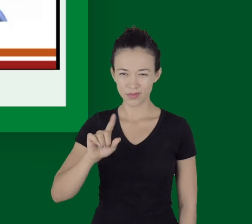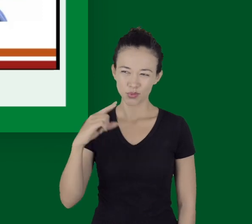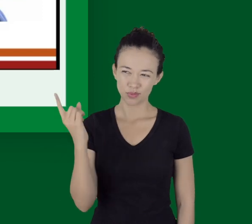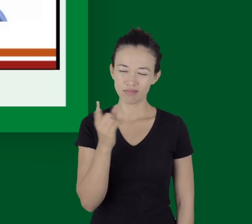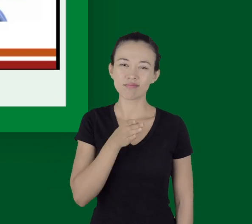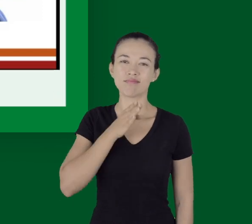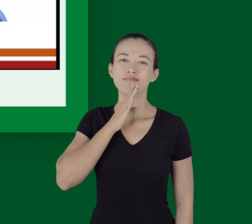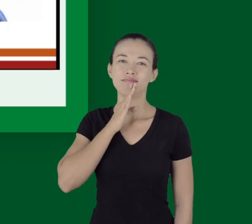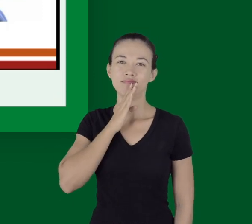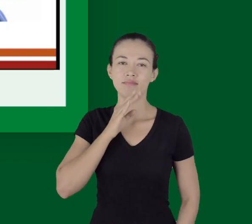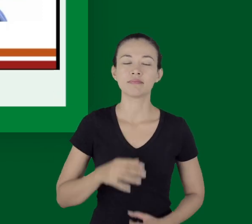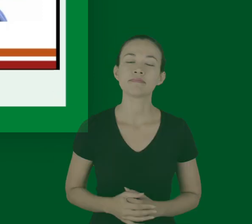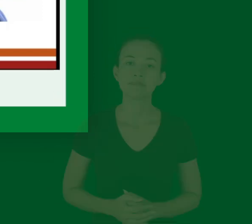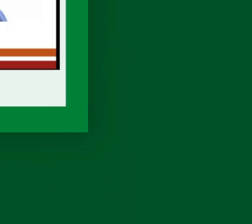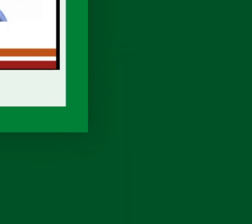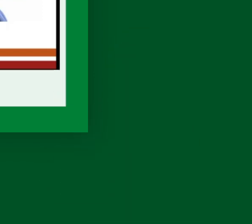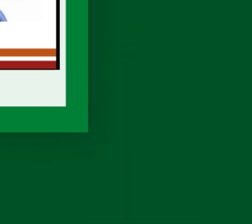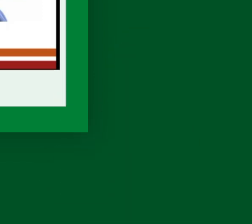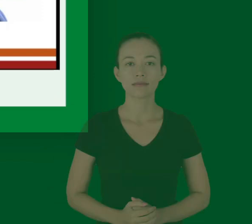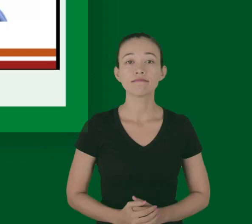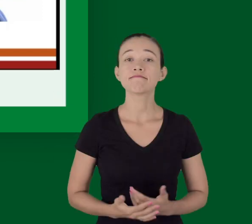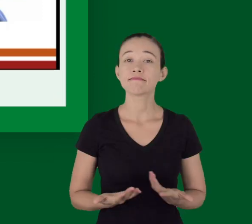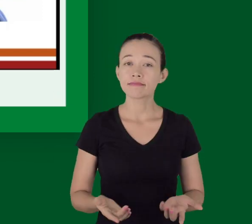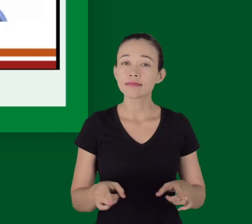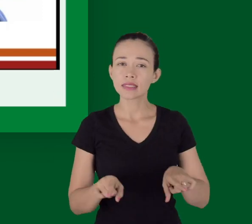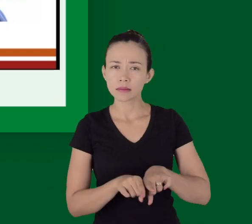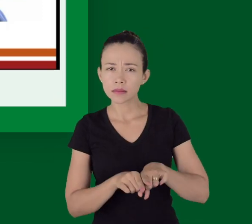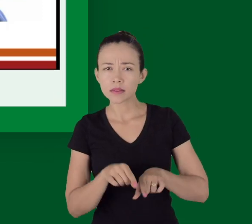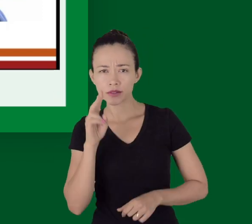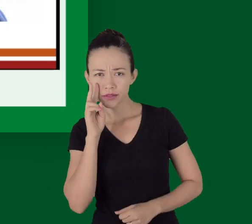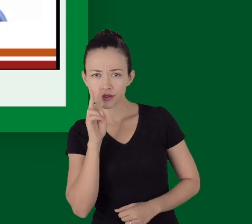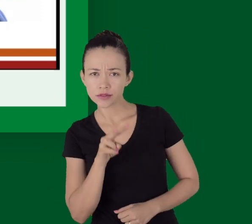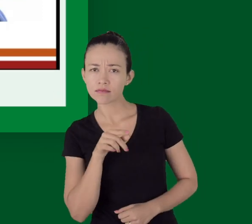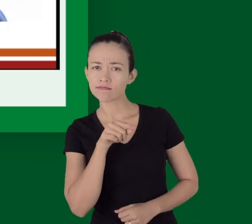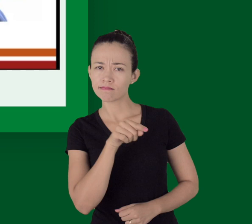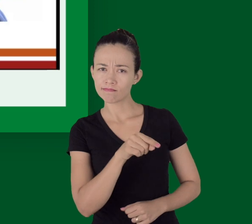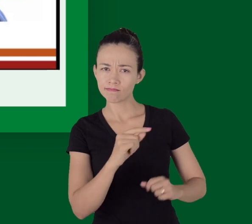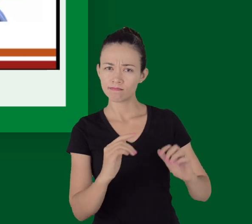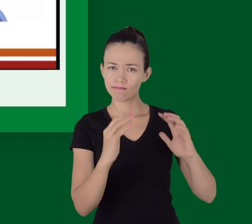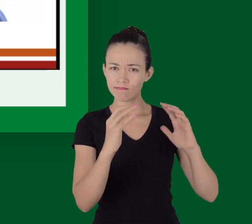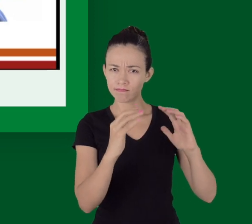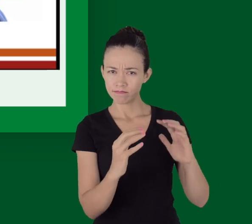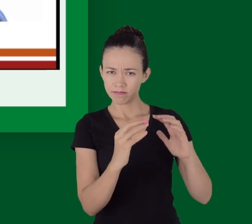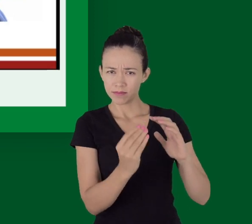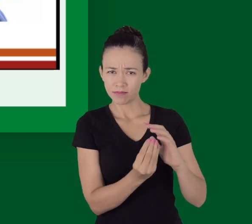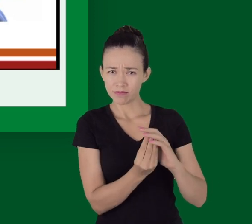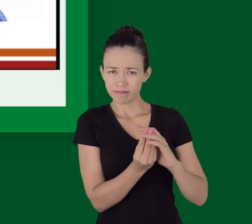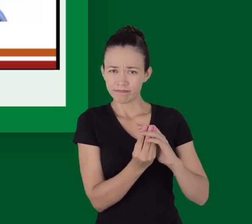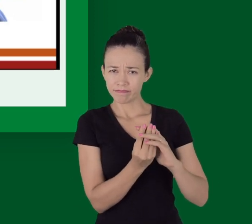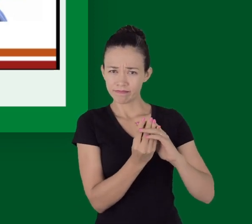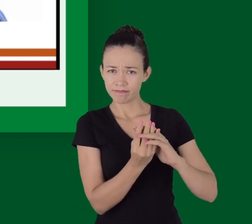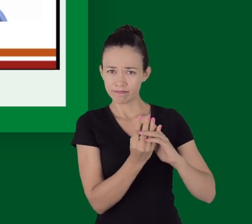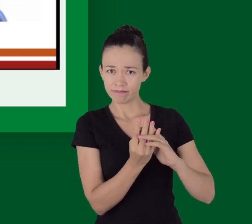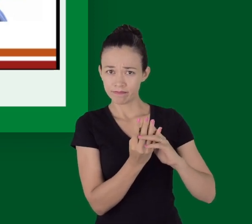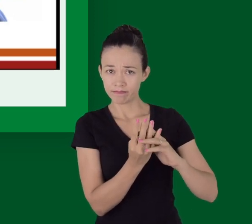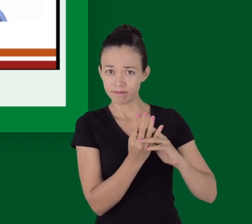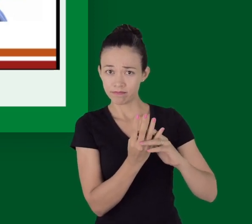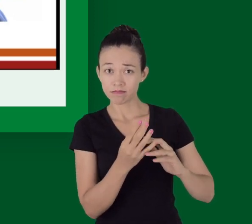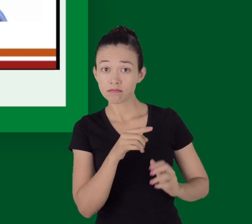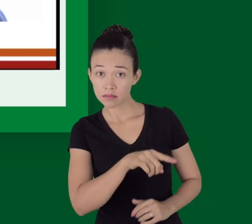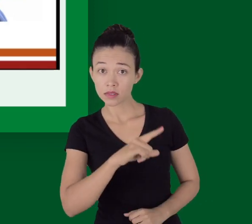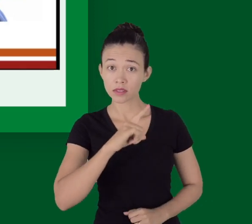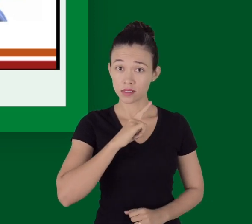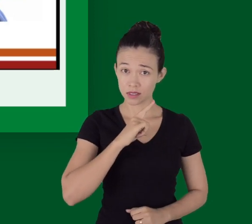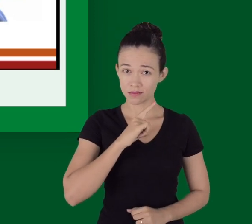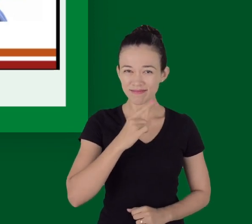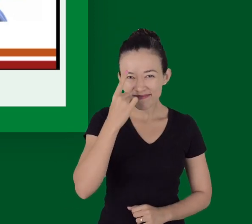muito conhecida, né? E tentar identificar o mais precoce possível esses processos de herniação.